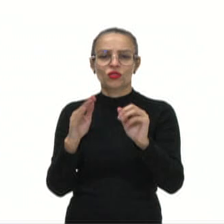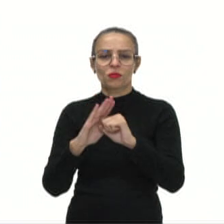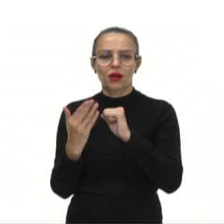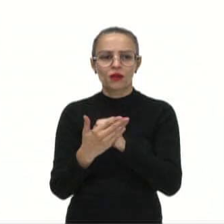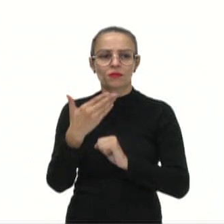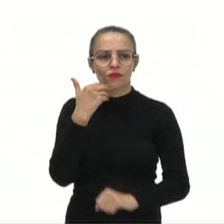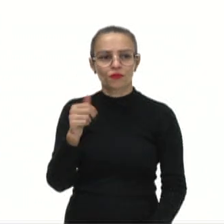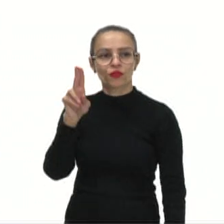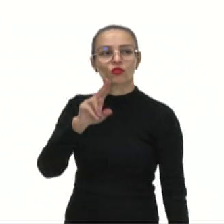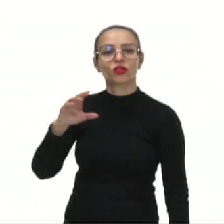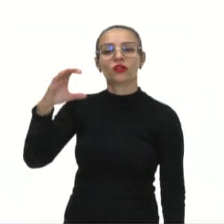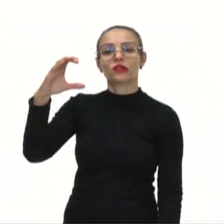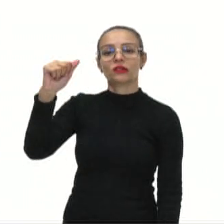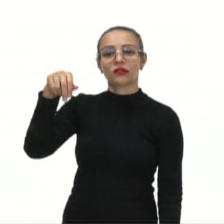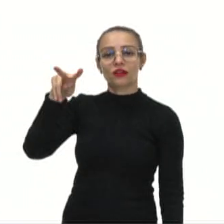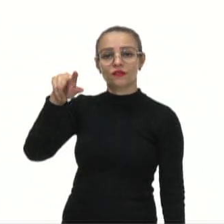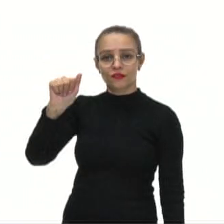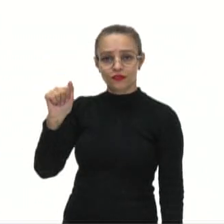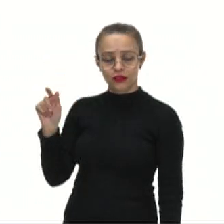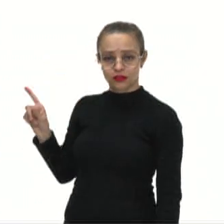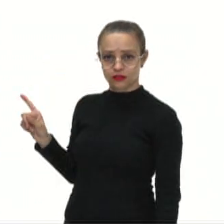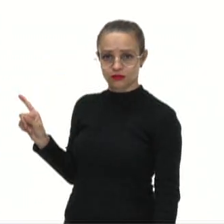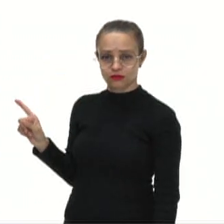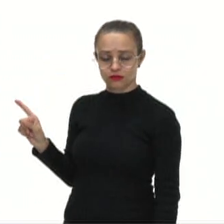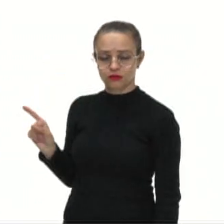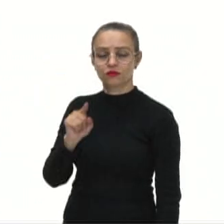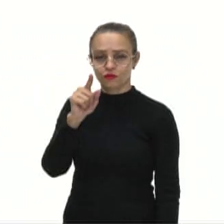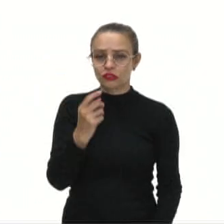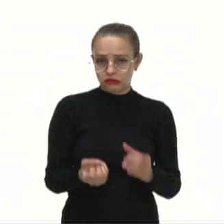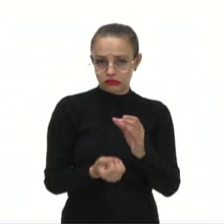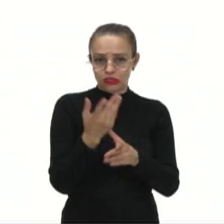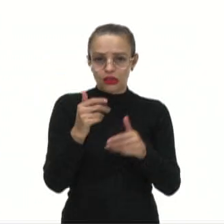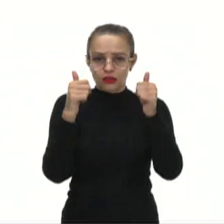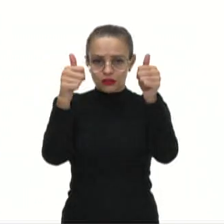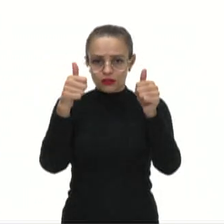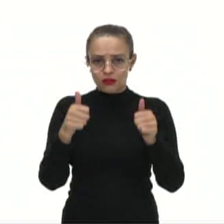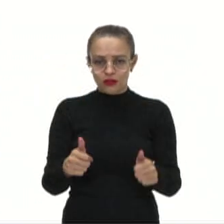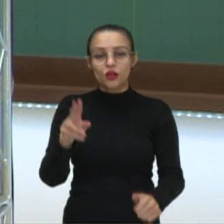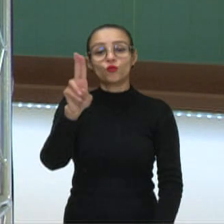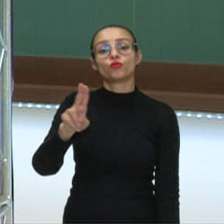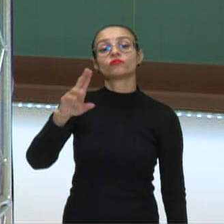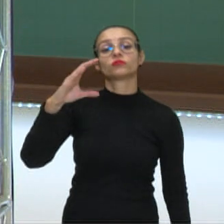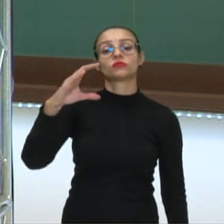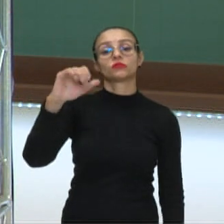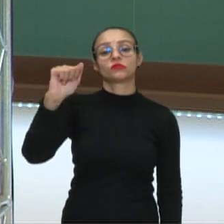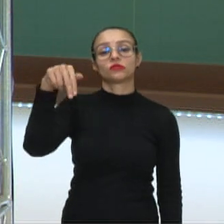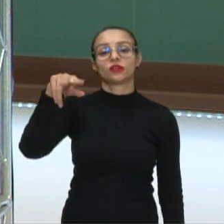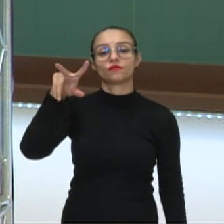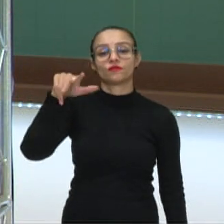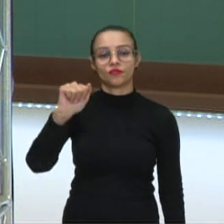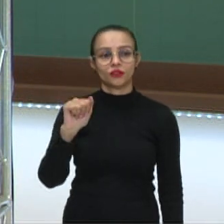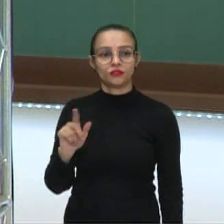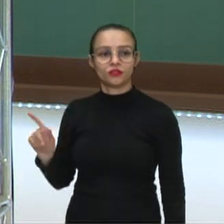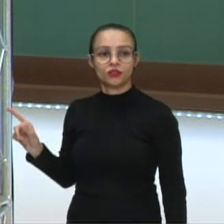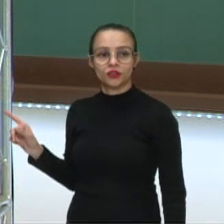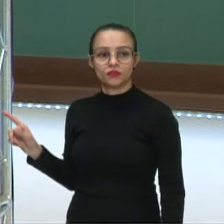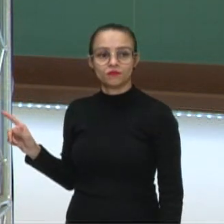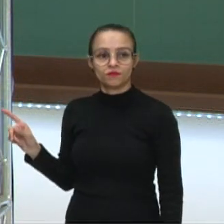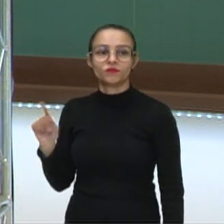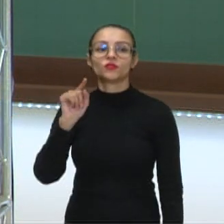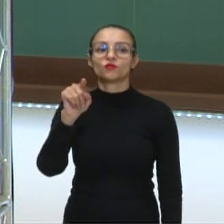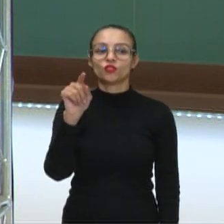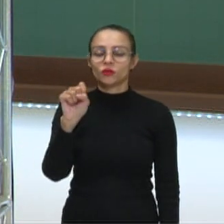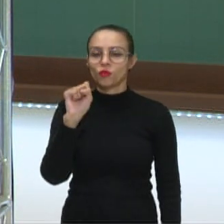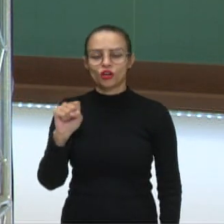o Canva, tá aqui o Canva para você criar o teu cartaz. Aqui, ó, tem as opções, você pode